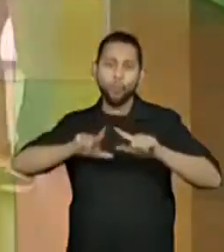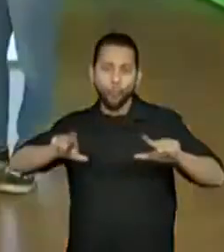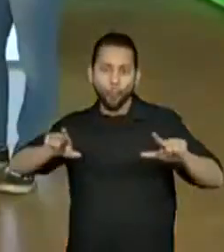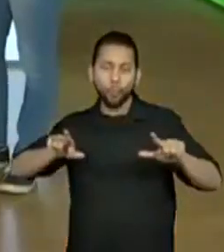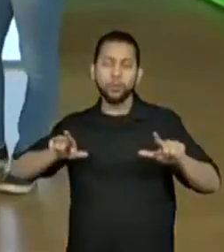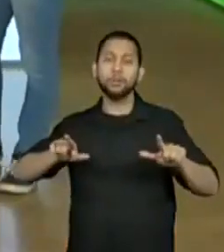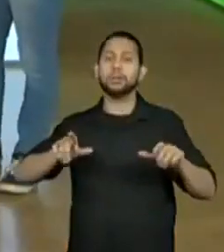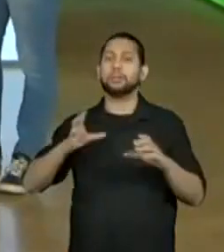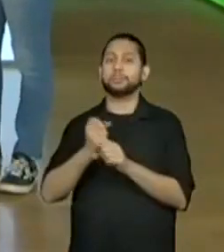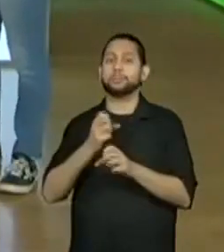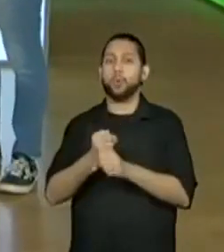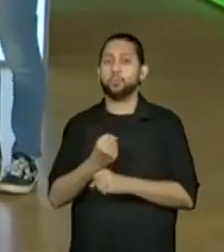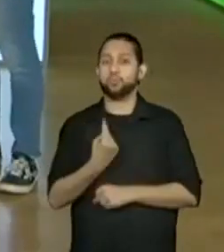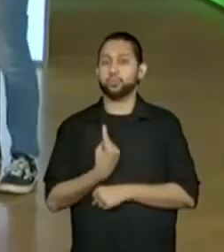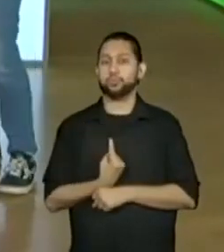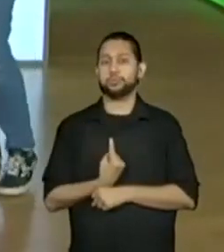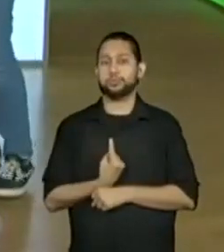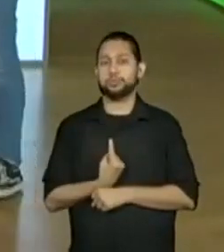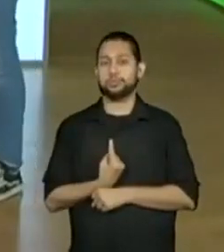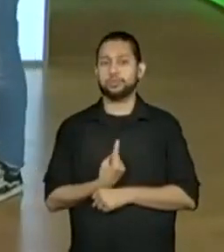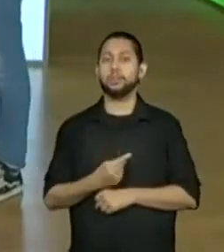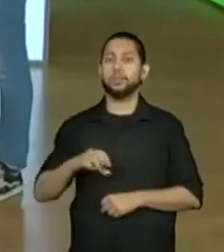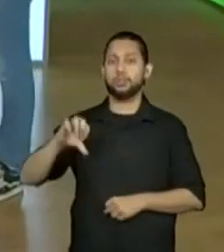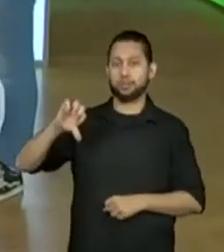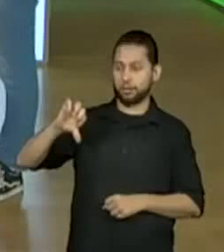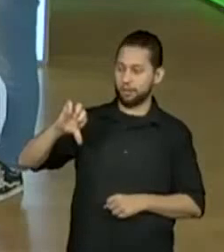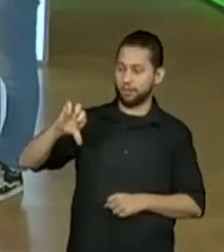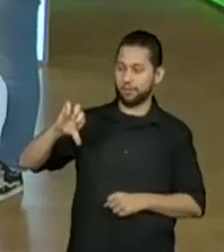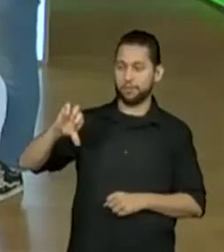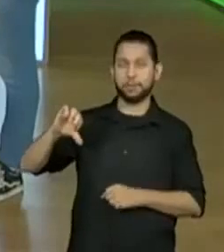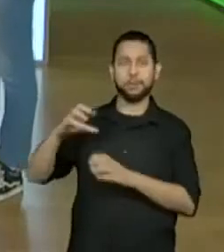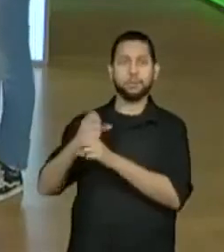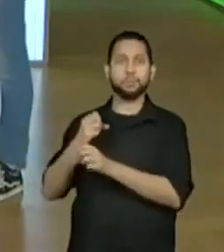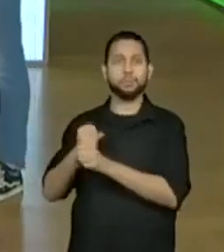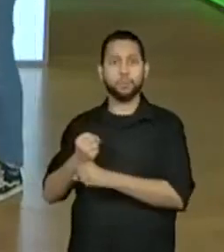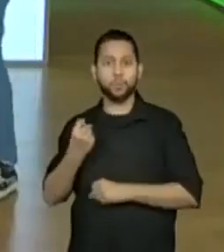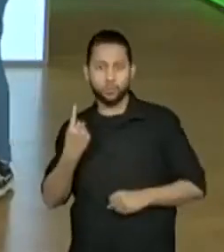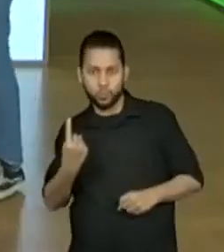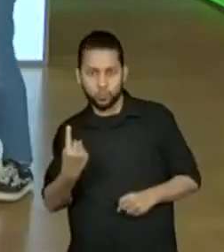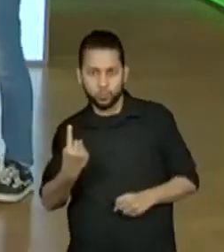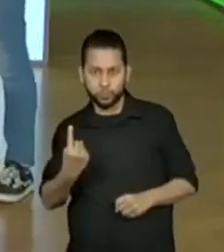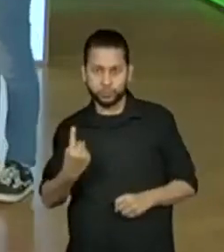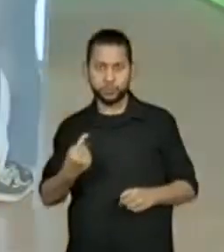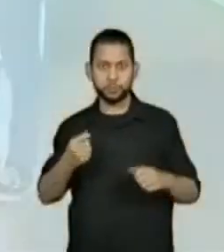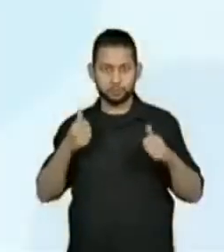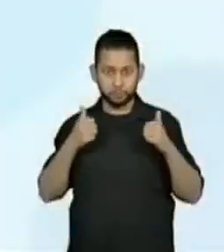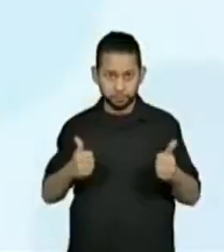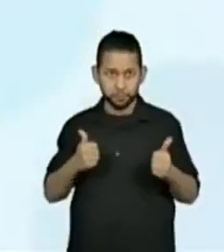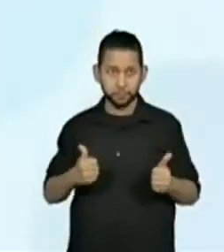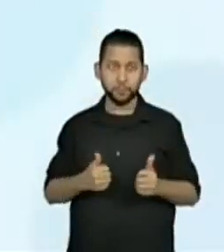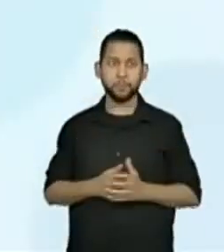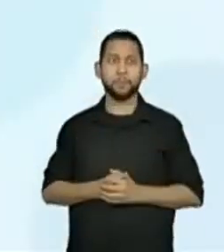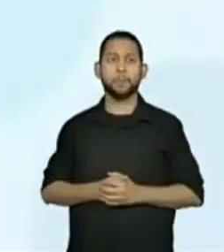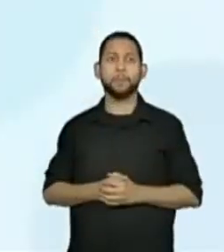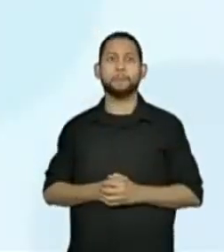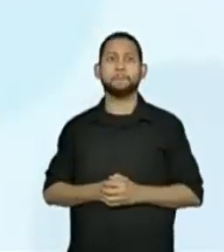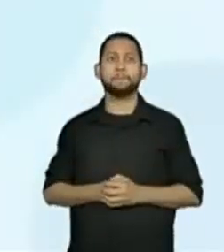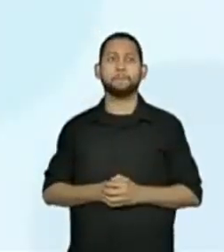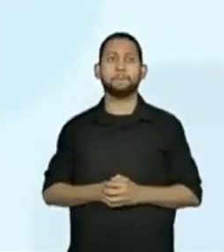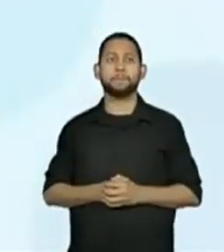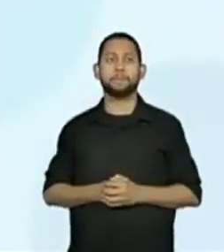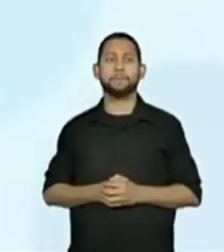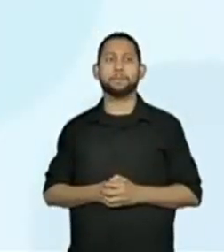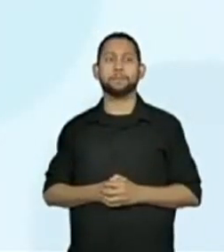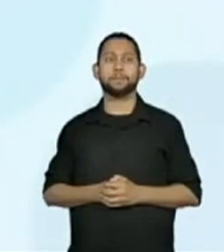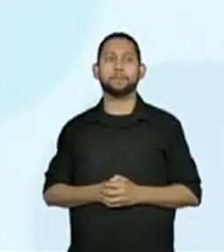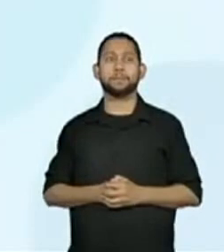vazio, portanto, vai somar um ponto. Vai somar, ao que você 10. Já tem. Ok. Então, agora para o Rodrigo, 10. Está